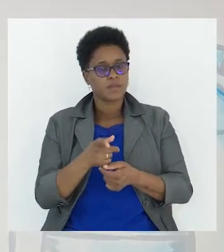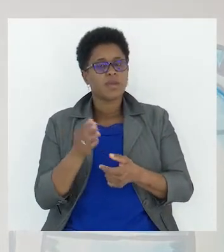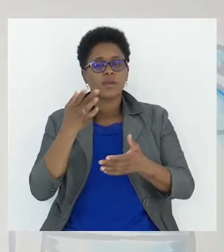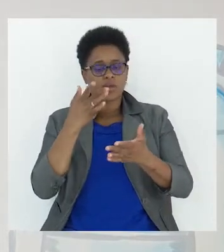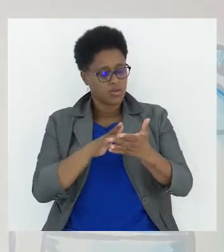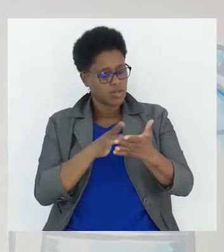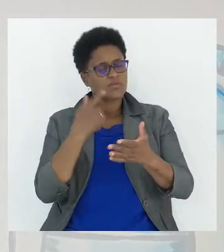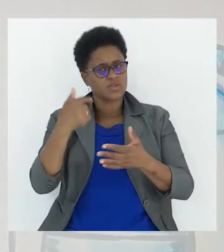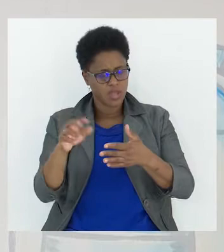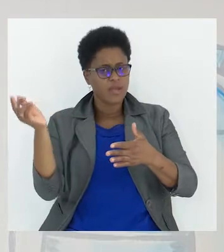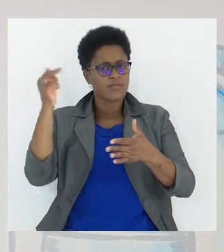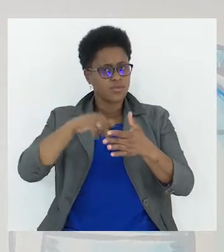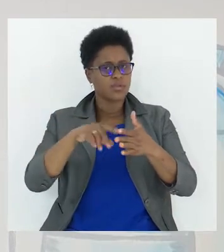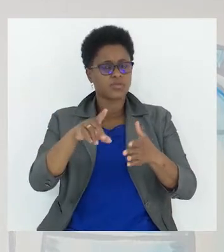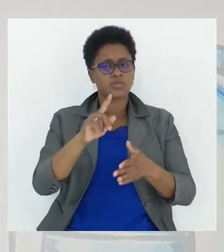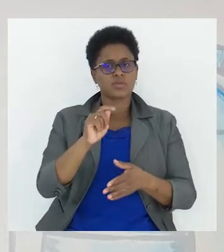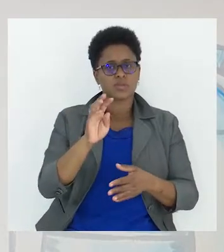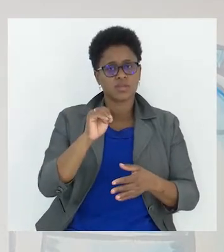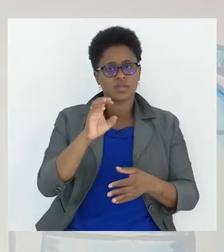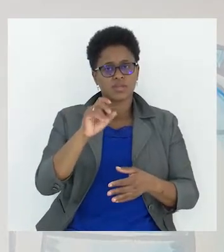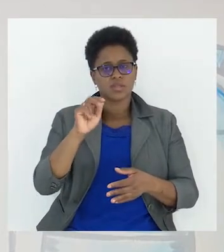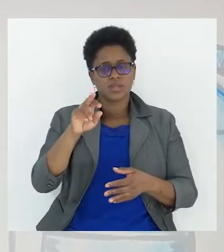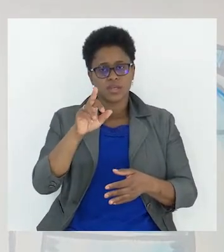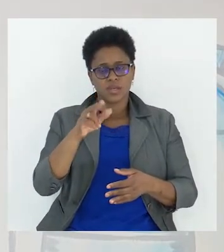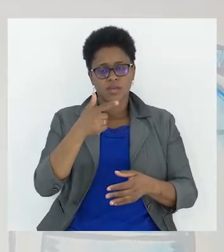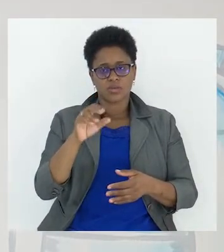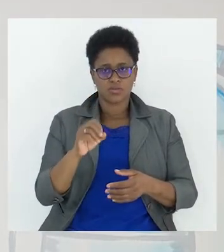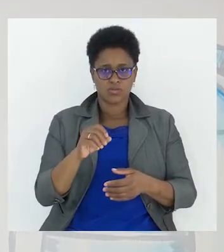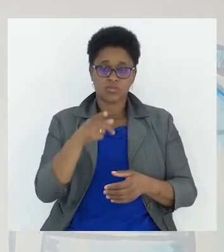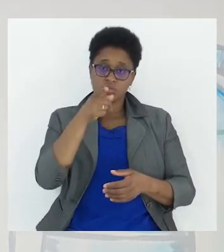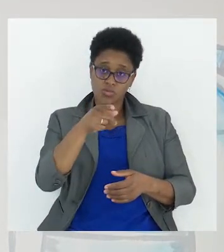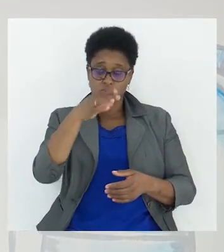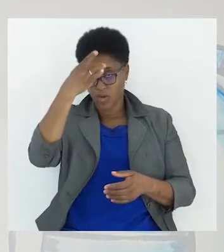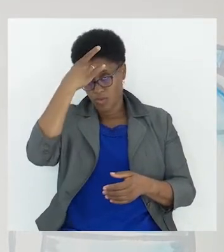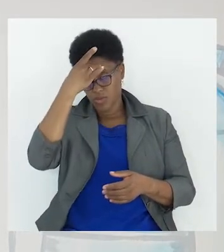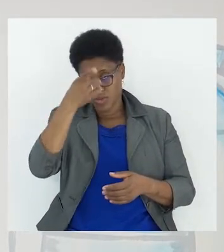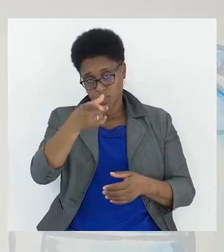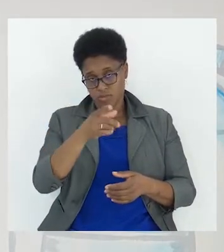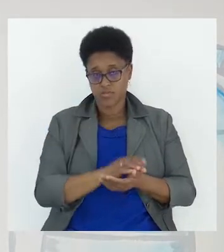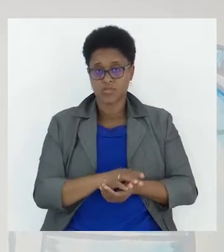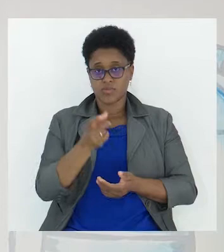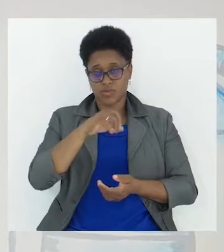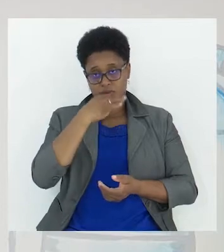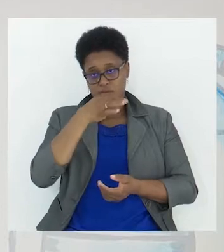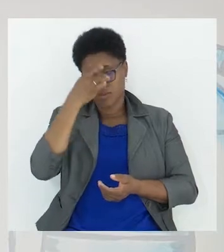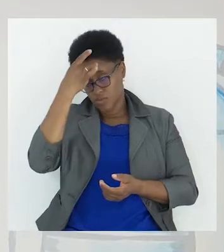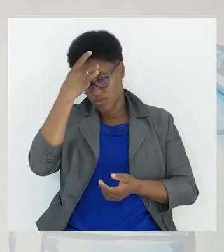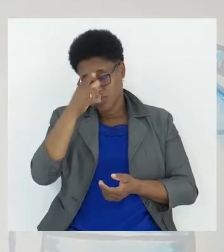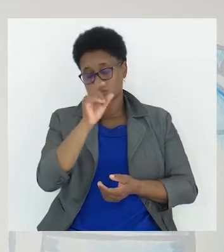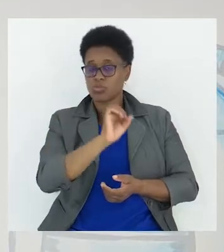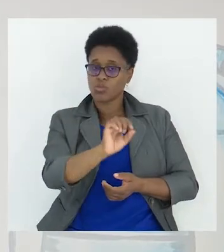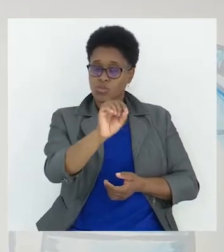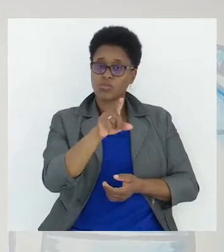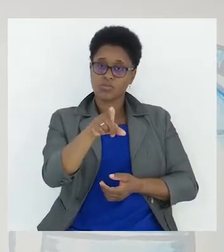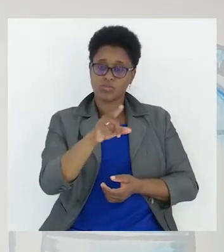dentro desse excerto. Aquele livro que está lá é que tu vais opinar. Não vais opinar sobre o livrinho de quadradinhos,